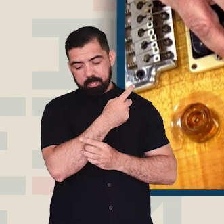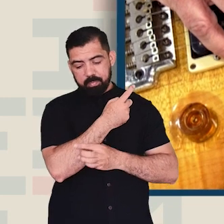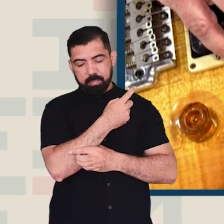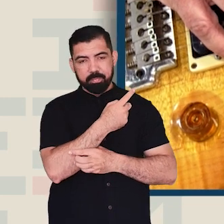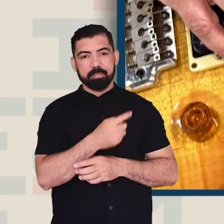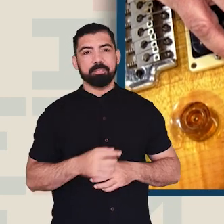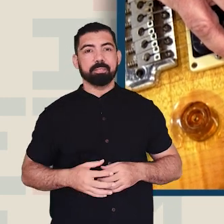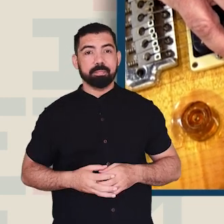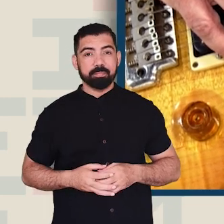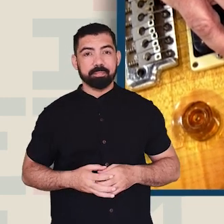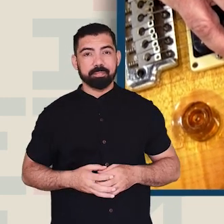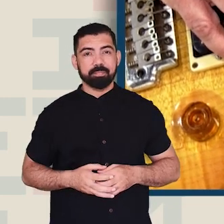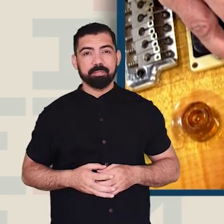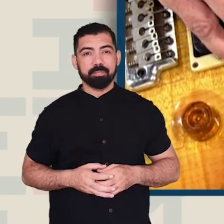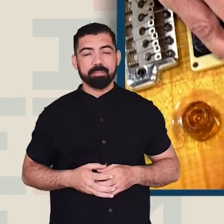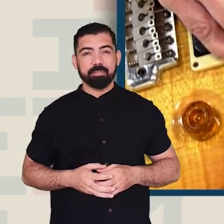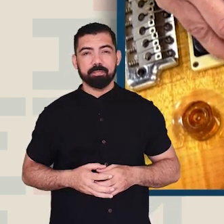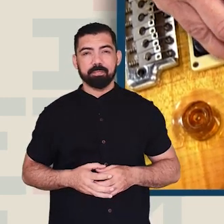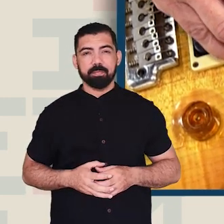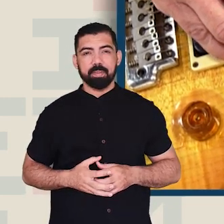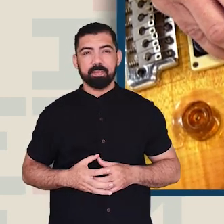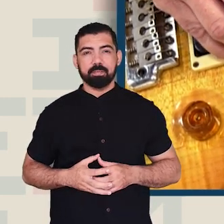aqui, partindo aqui,